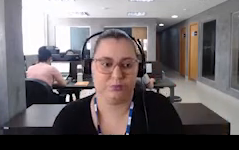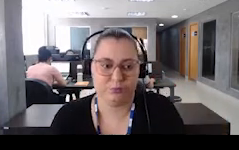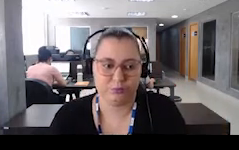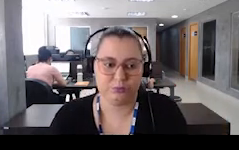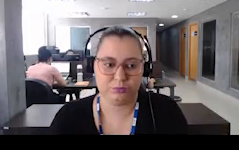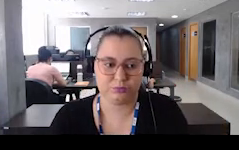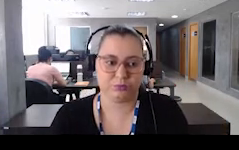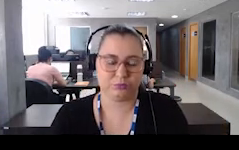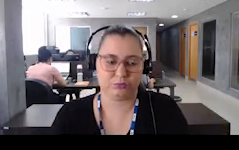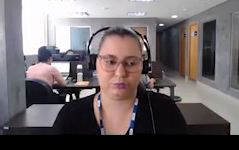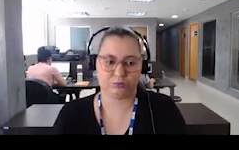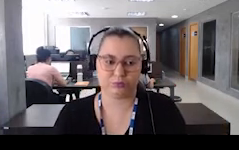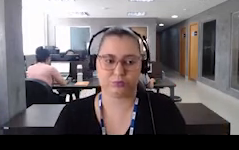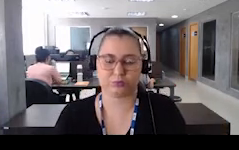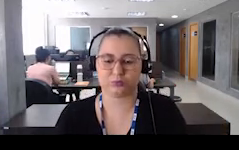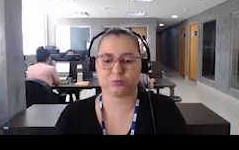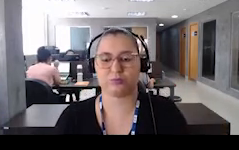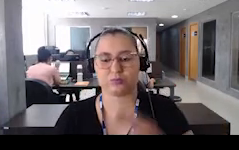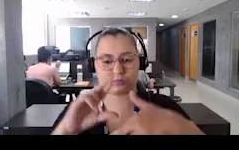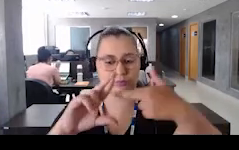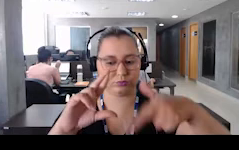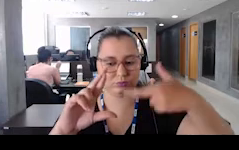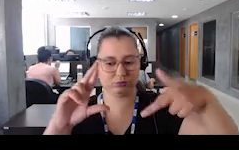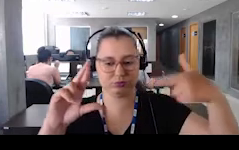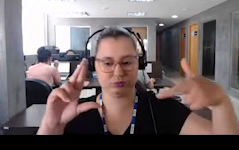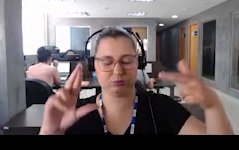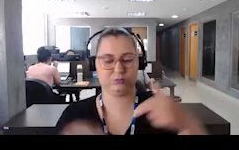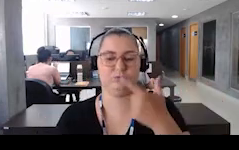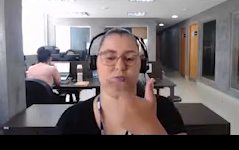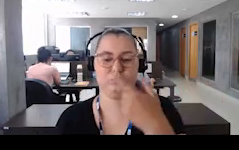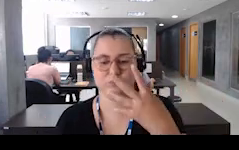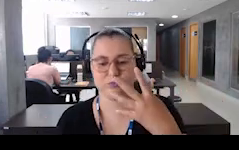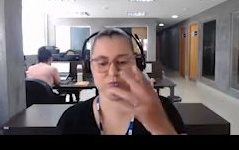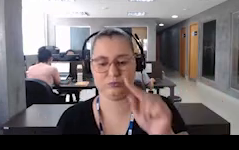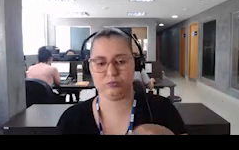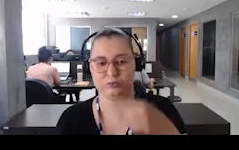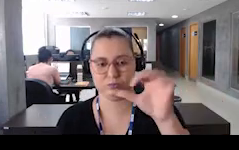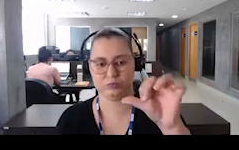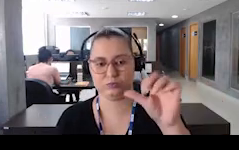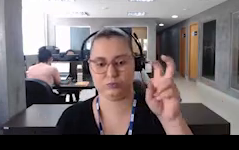Então, aqui a gente tem um circuito, a gente já sabe que essa resistência total aqui, ó, é de